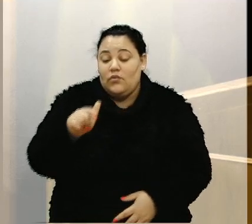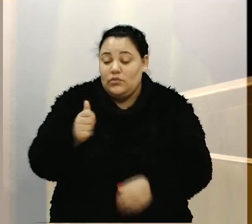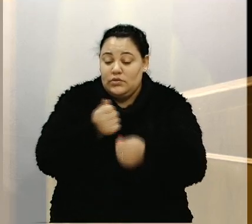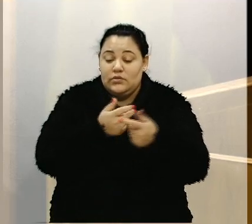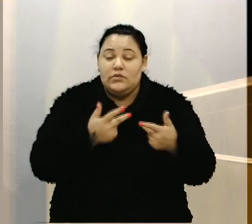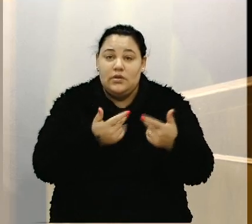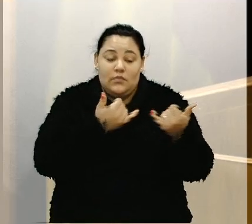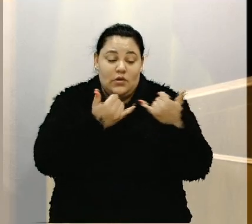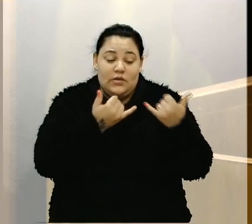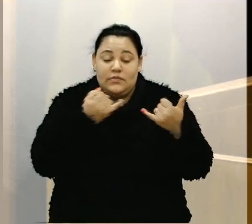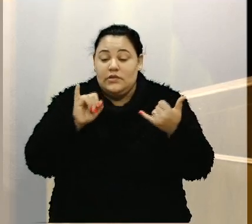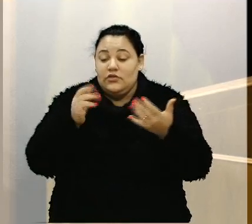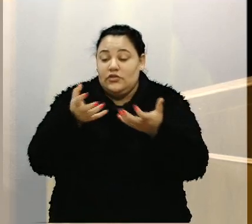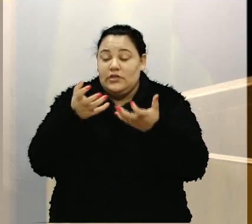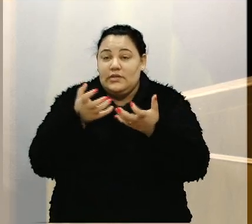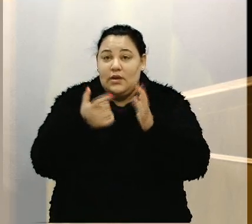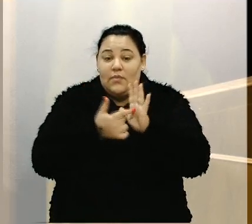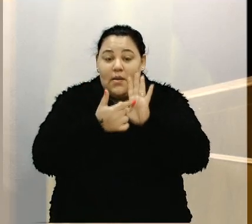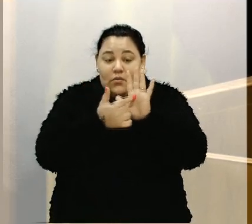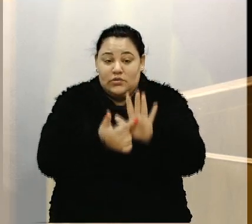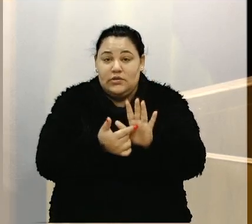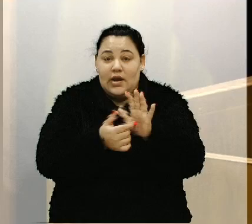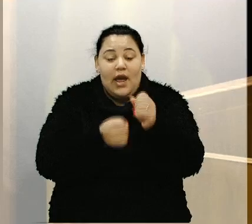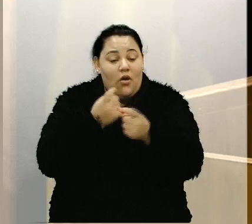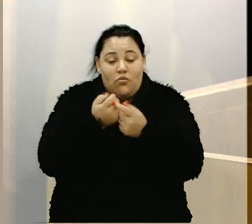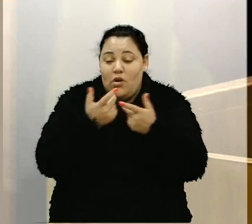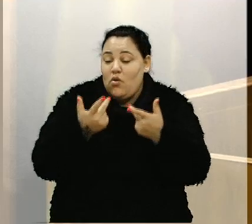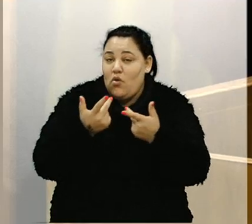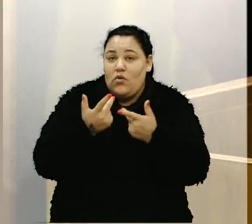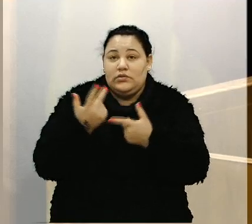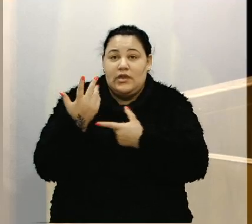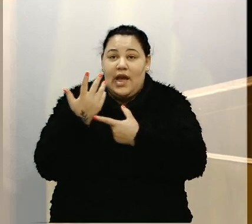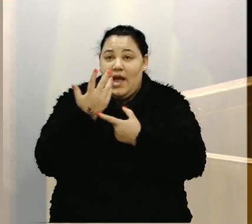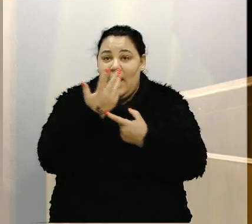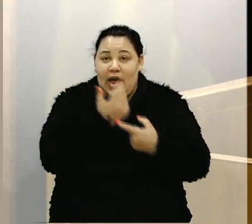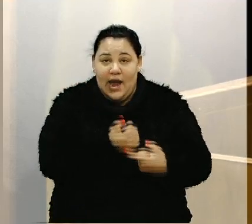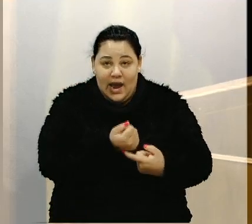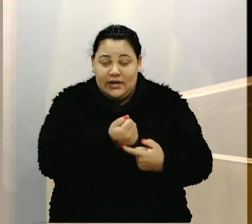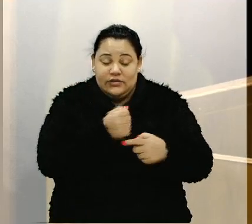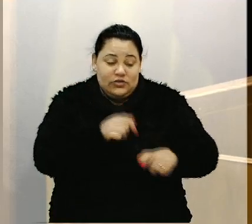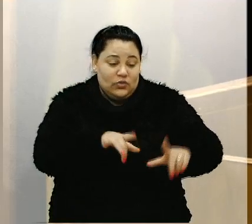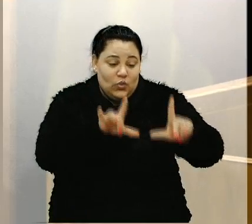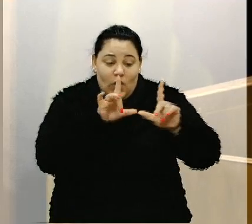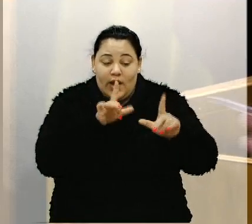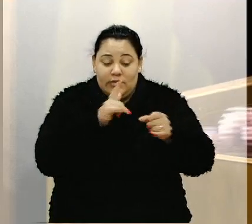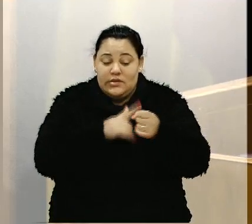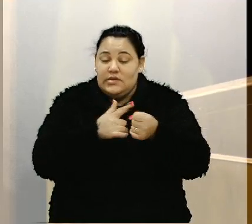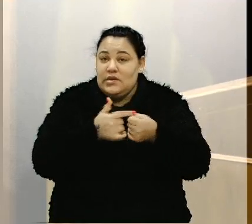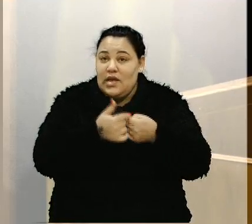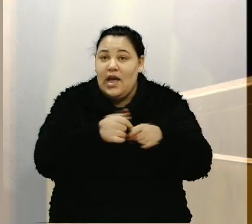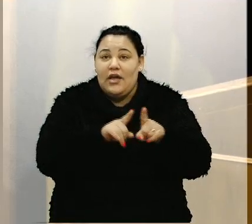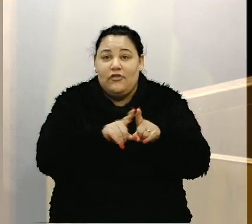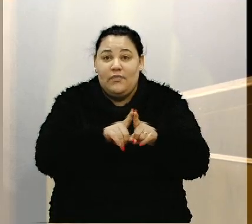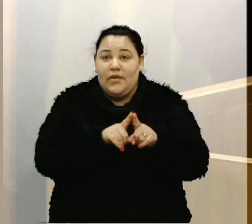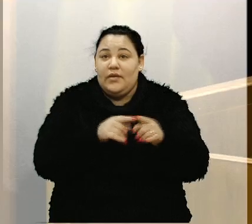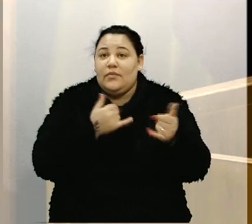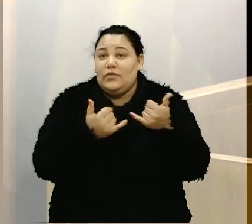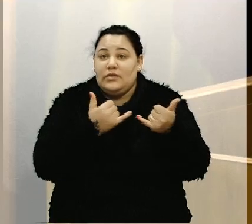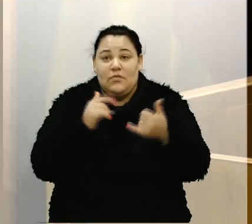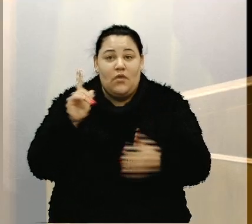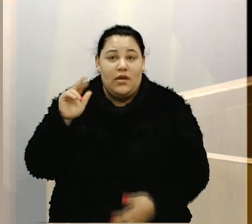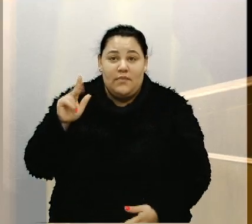se quisermos trazer uma amostra de arte, de quadros, de uma cidade, enfim,